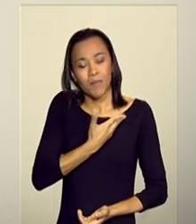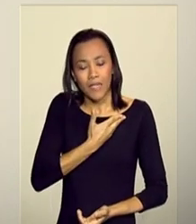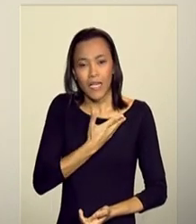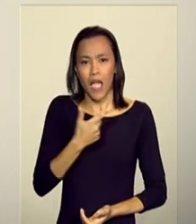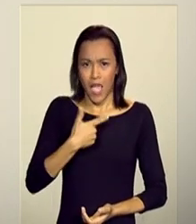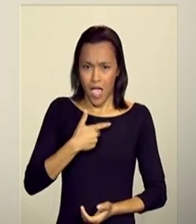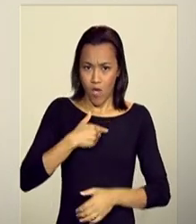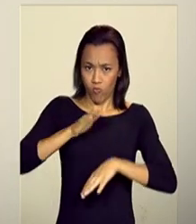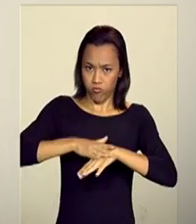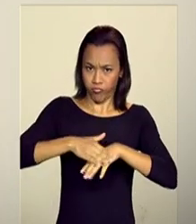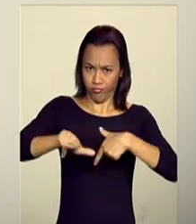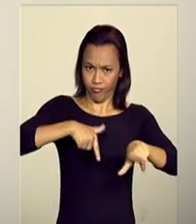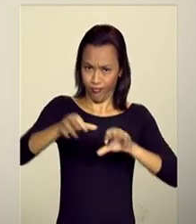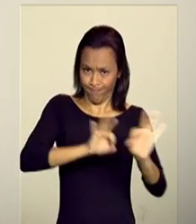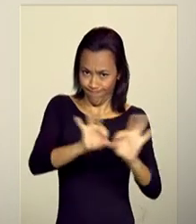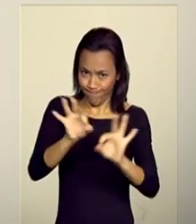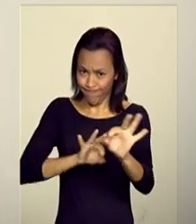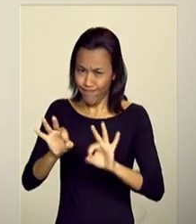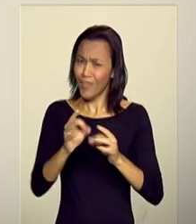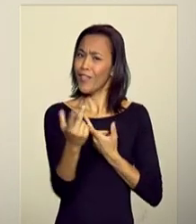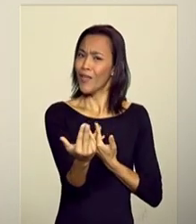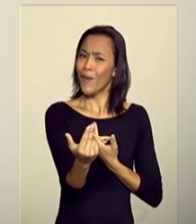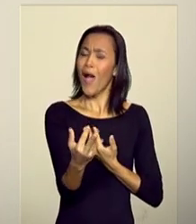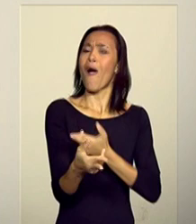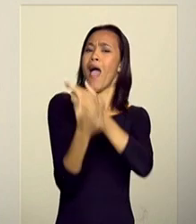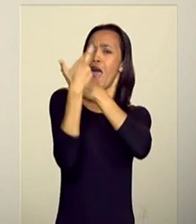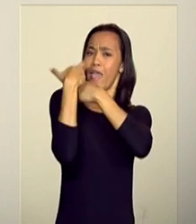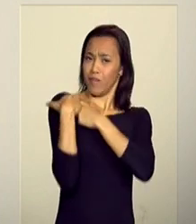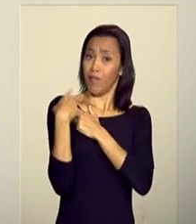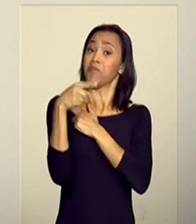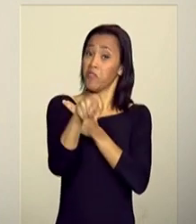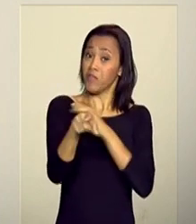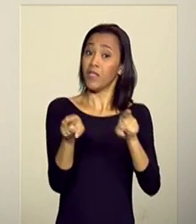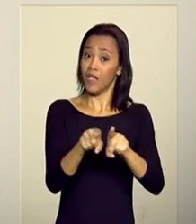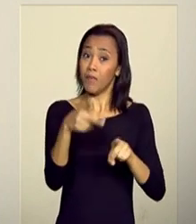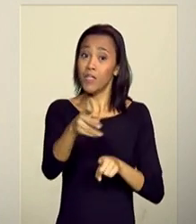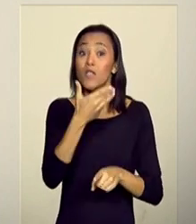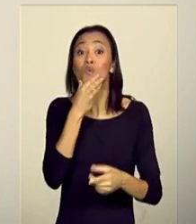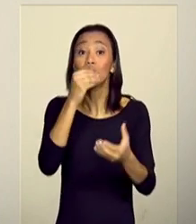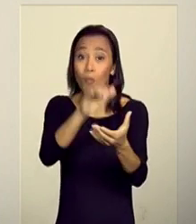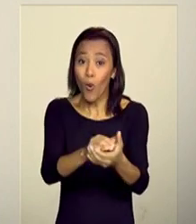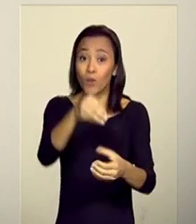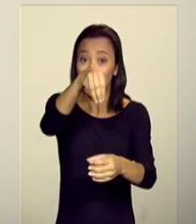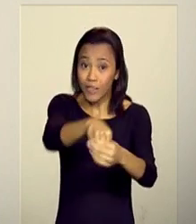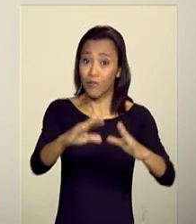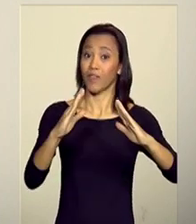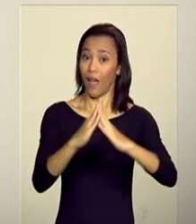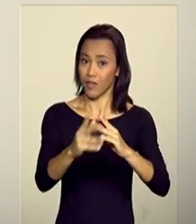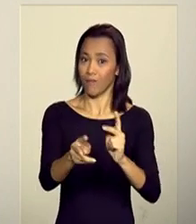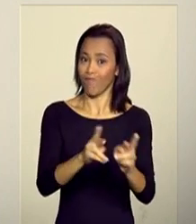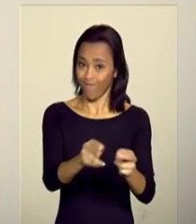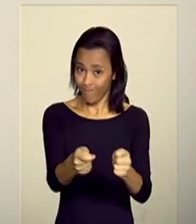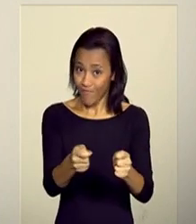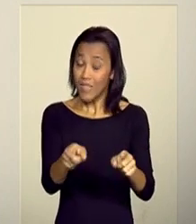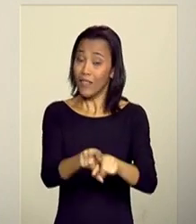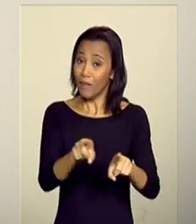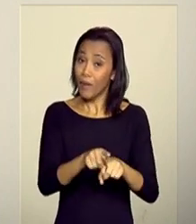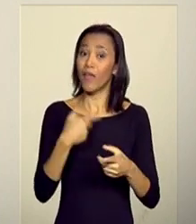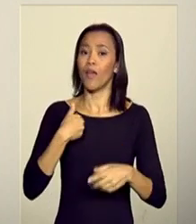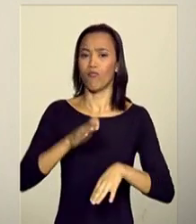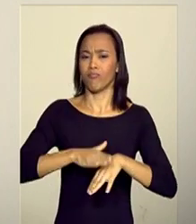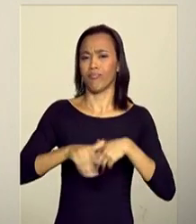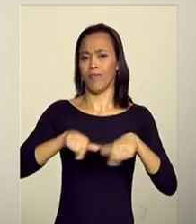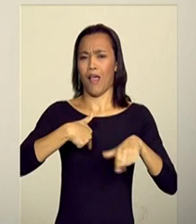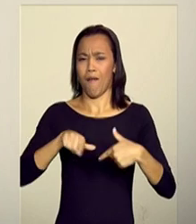governa este país com a mesma responsabilidade que você e seu marido governo sua casa governo também